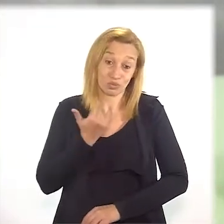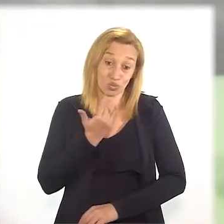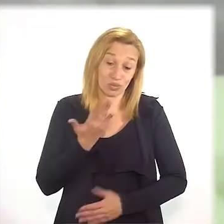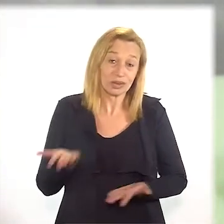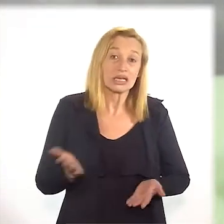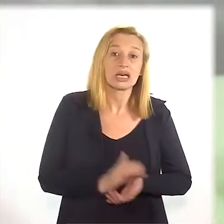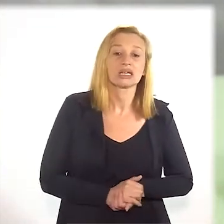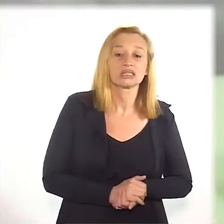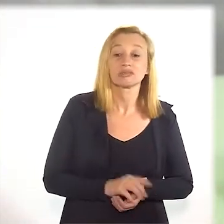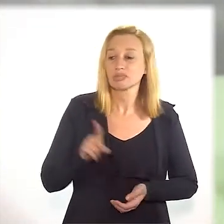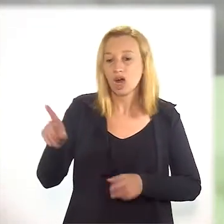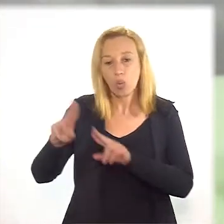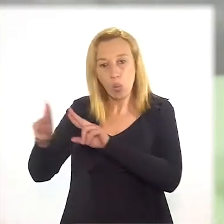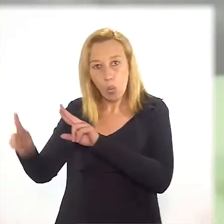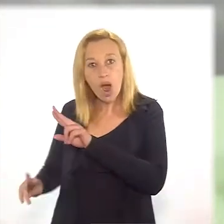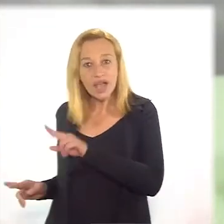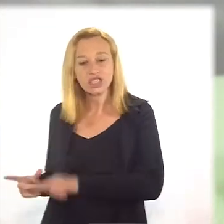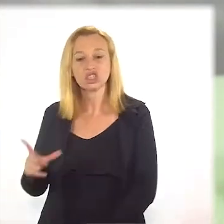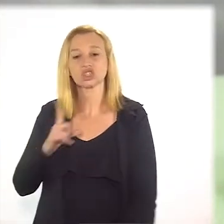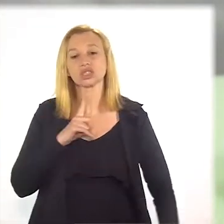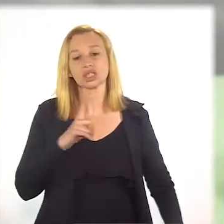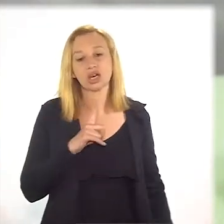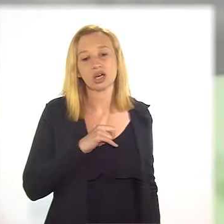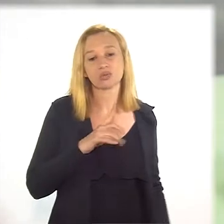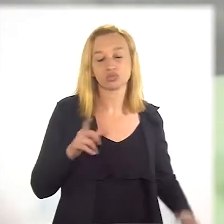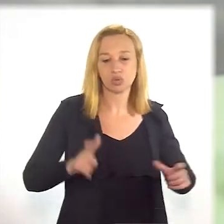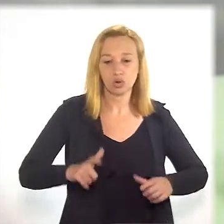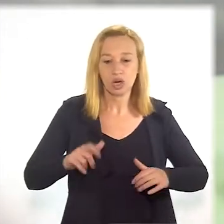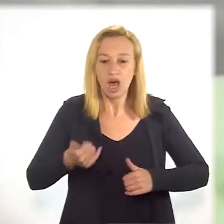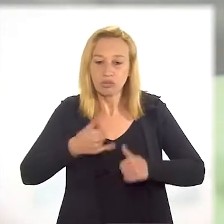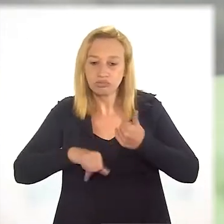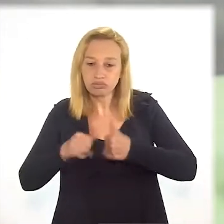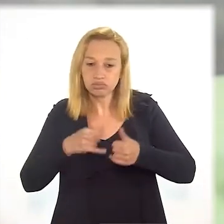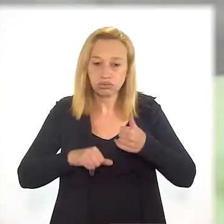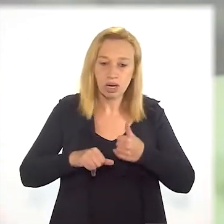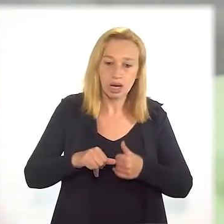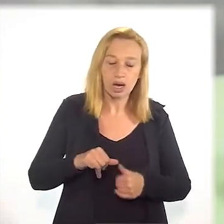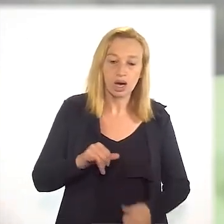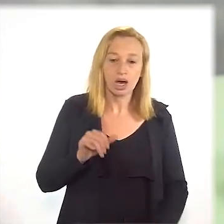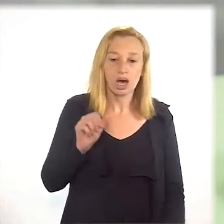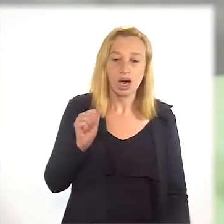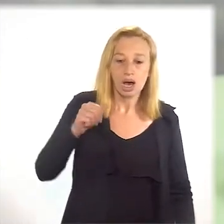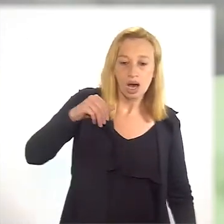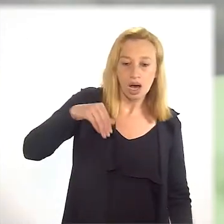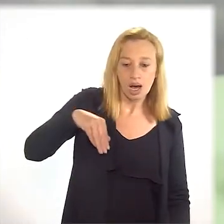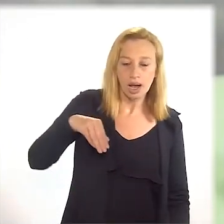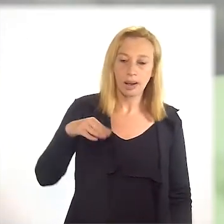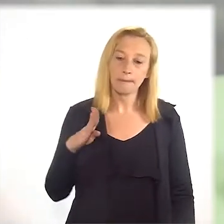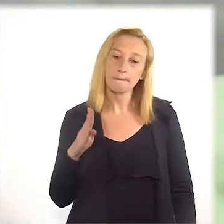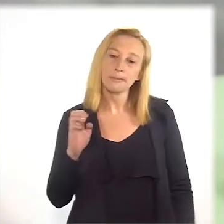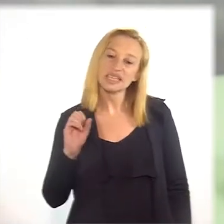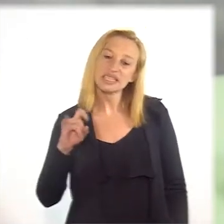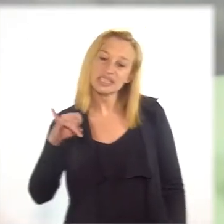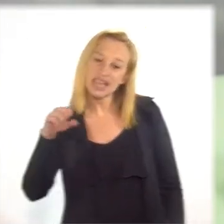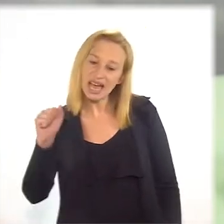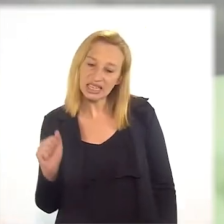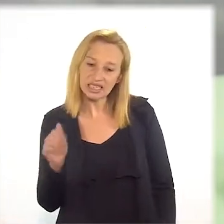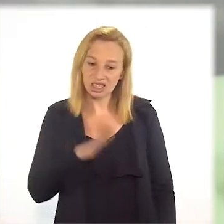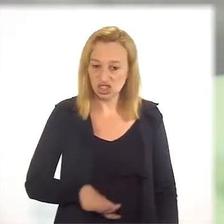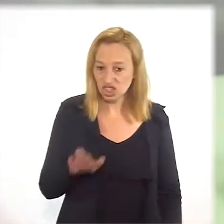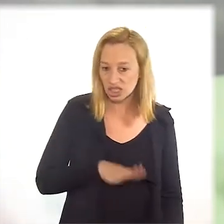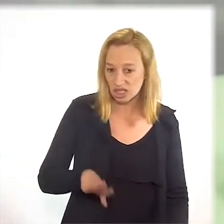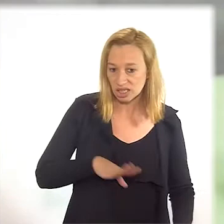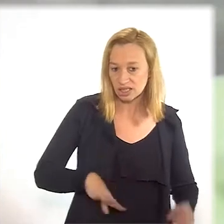alimentar, lá na UERJ, a gente tem um ambulatório de obesidade, tem ambulatório de obesidade infantil, na